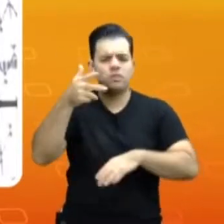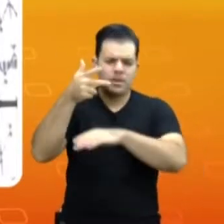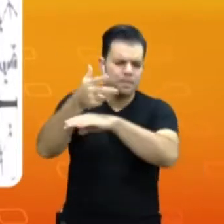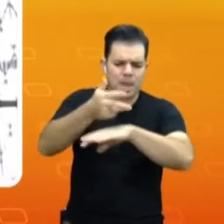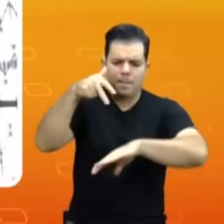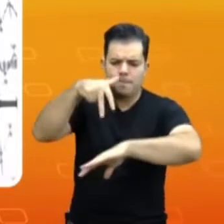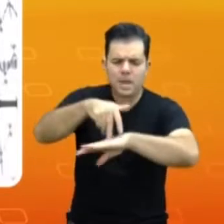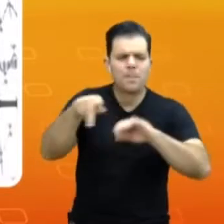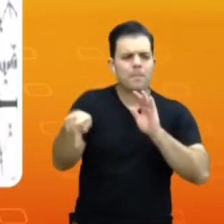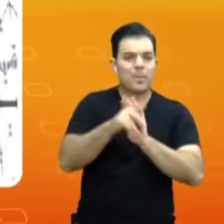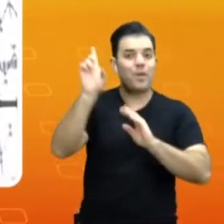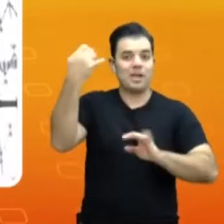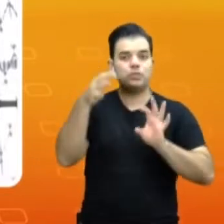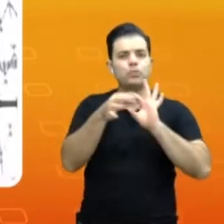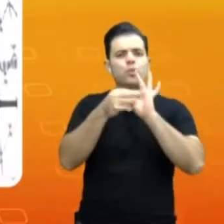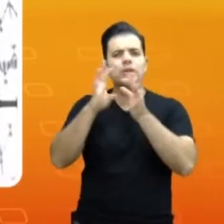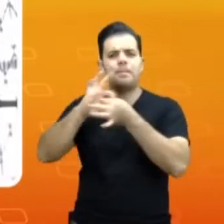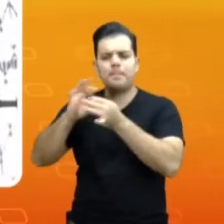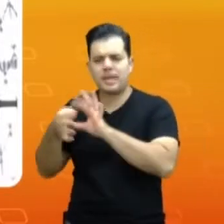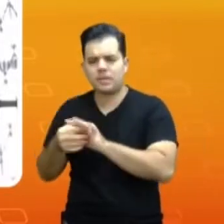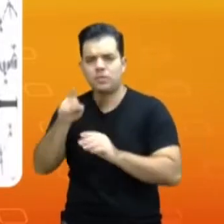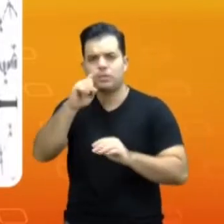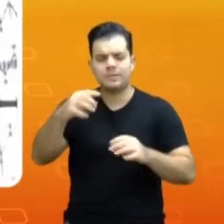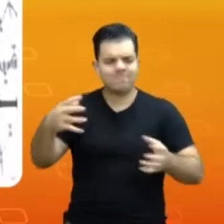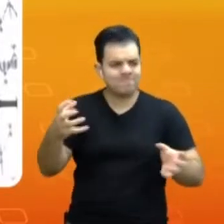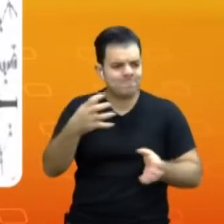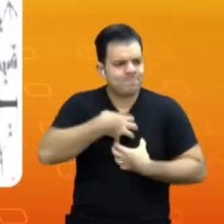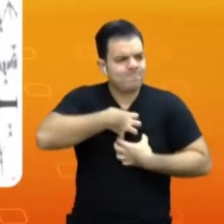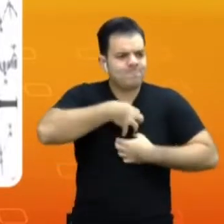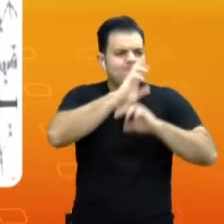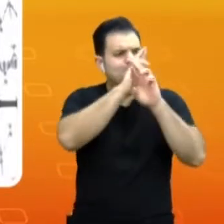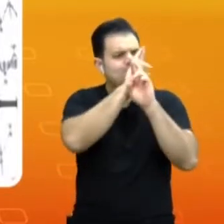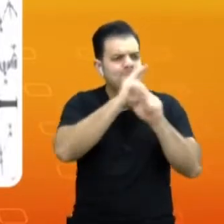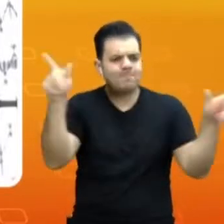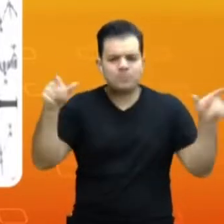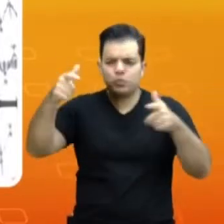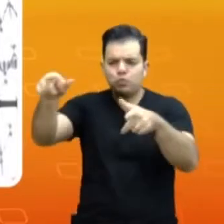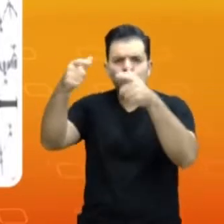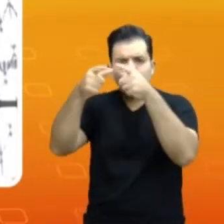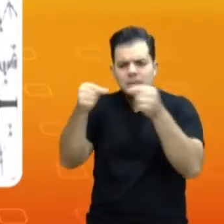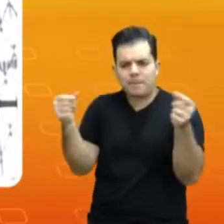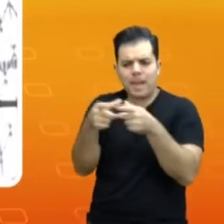local, o que é que você sentiu mais impacto em Tóquio, por exemplo? Porque